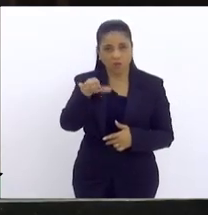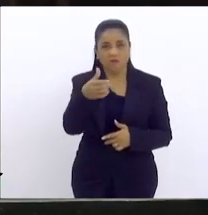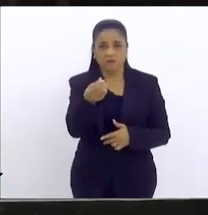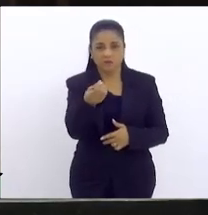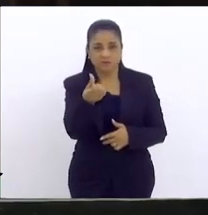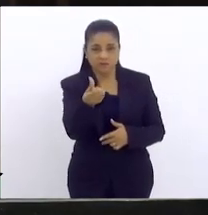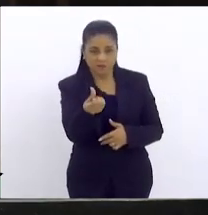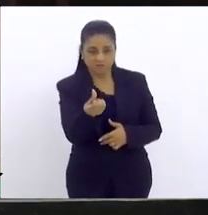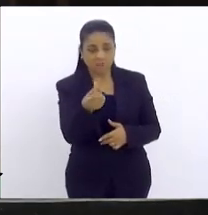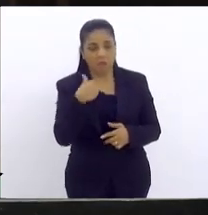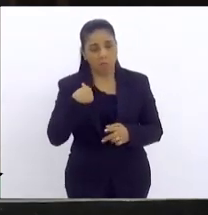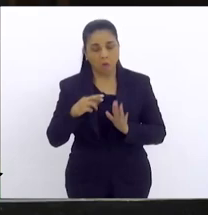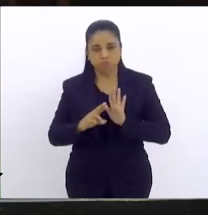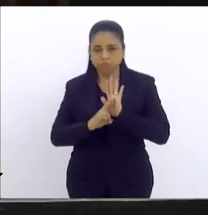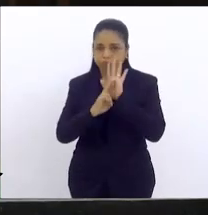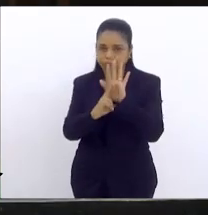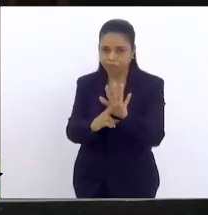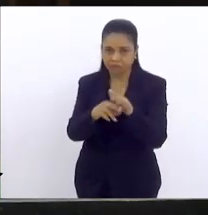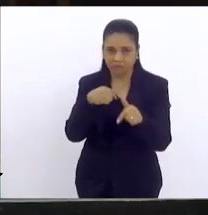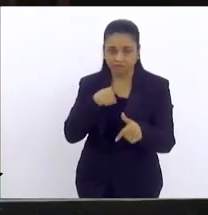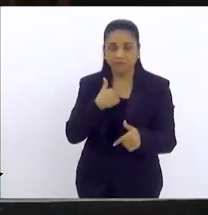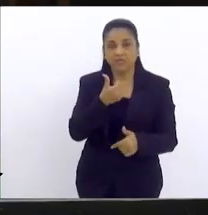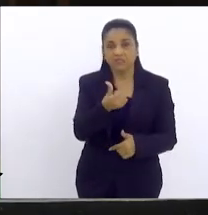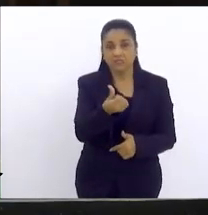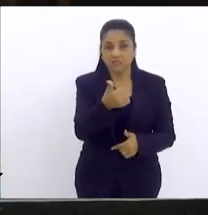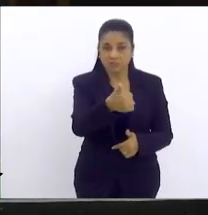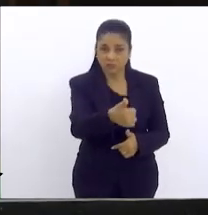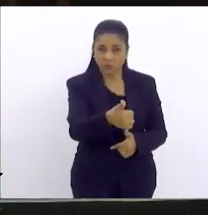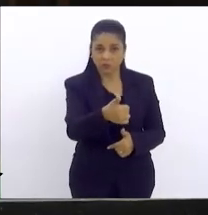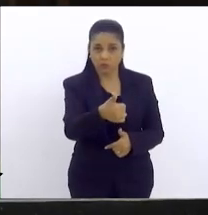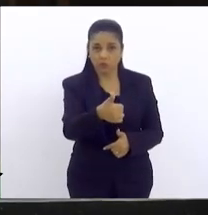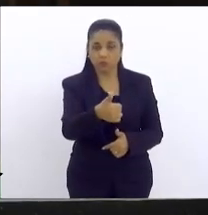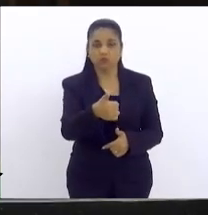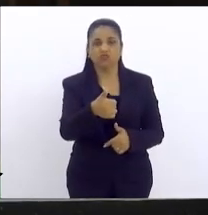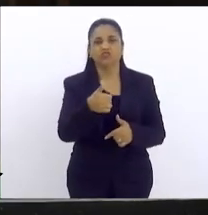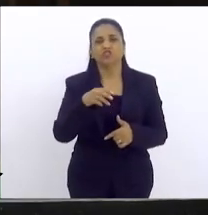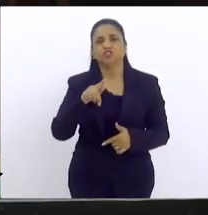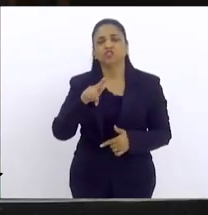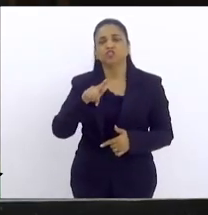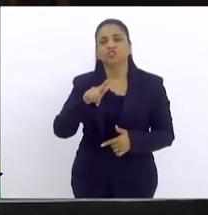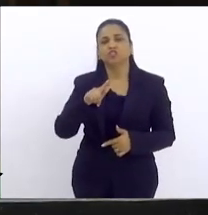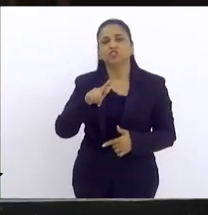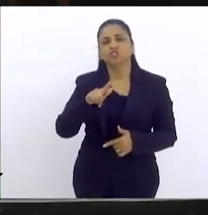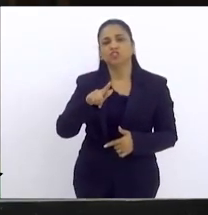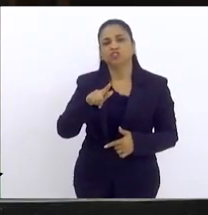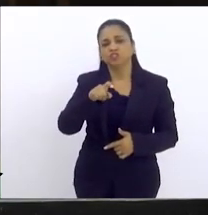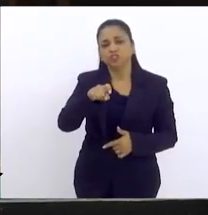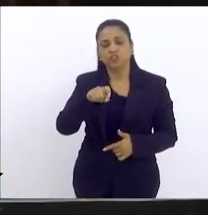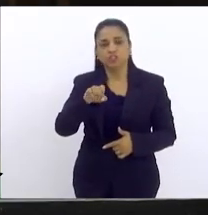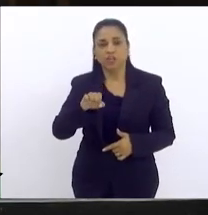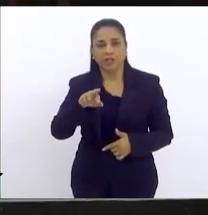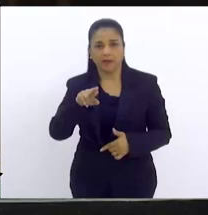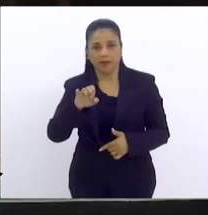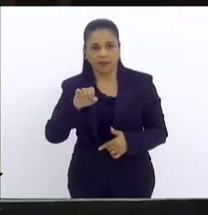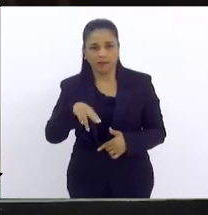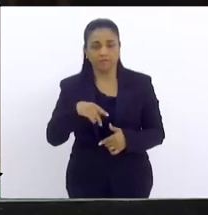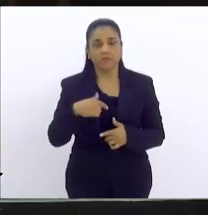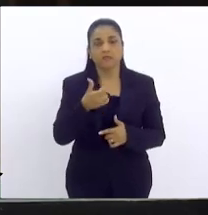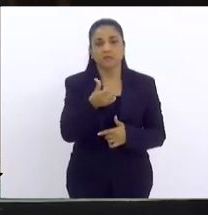a qual eu estou à frente a 61 Xerém 62 Imbariê